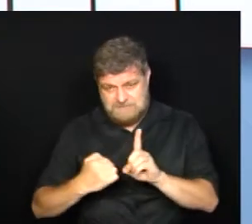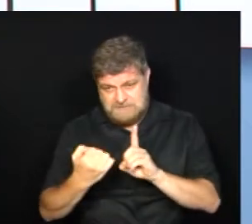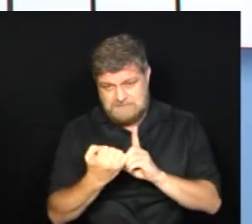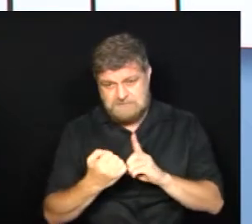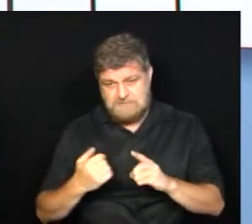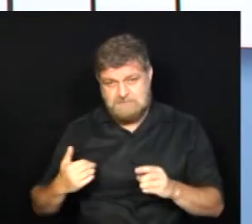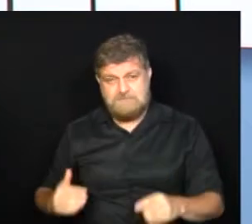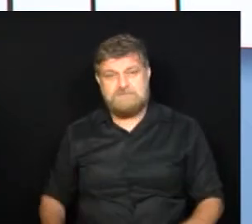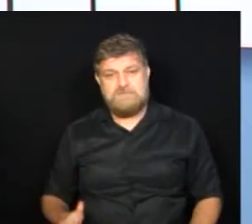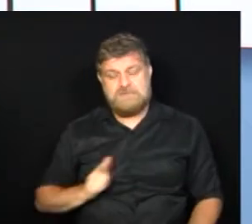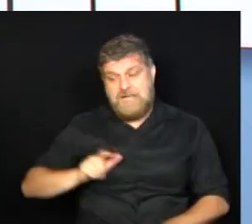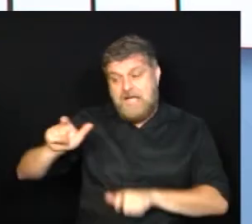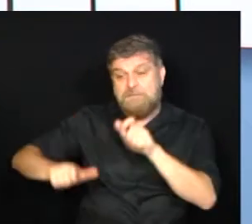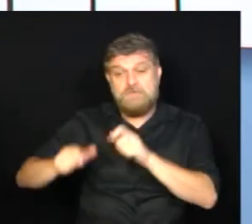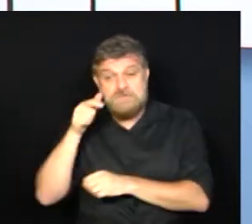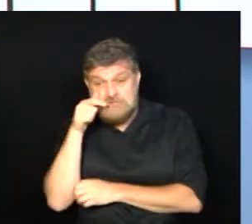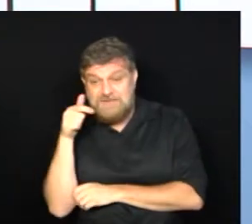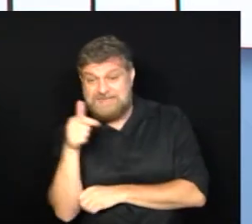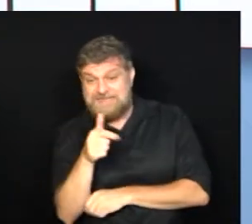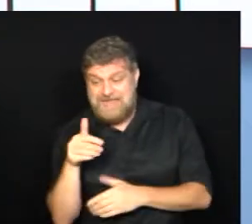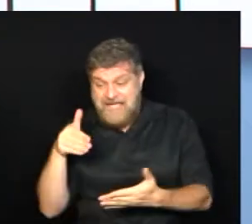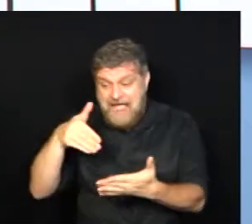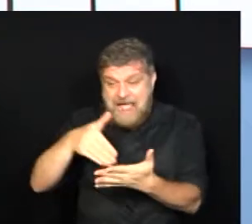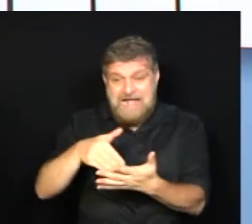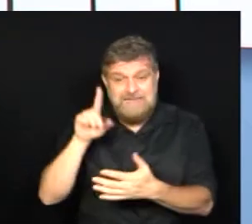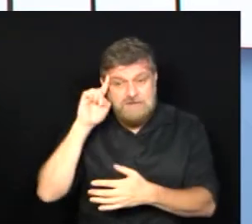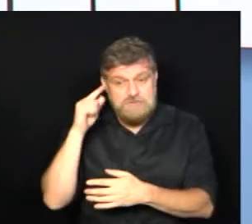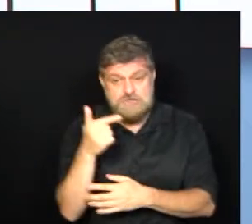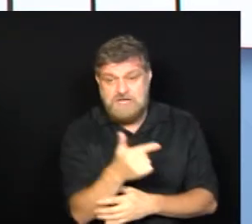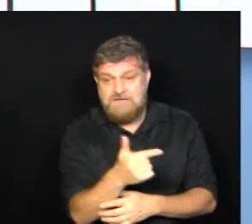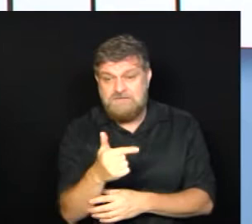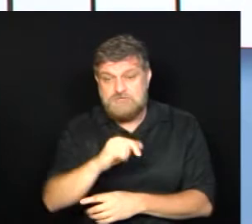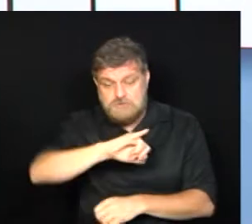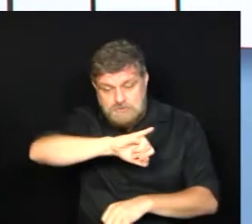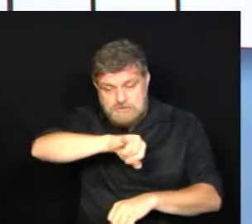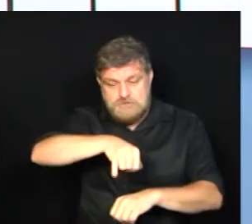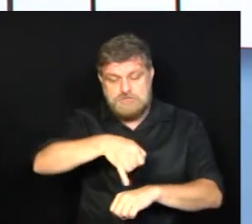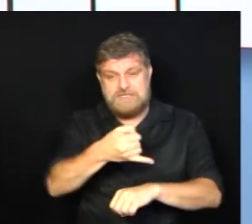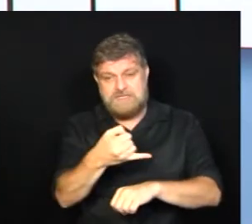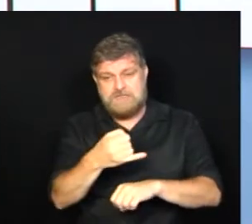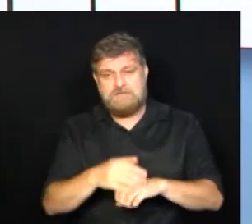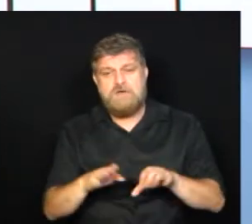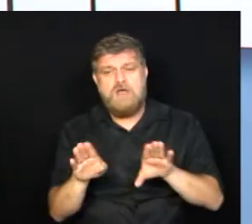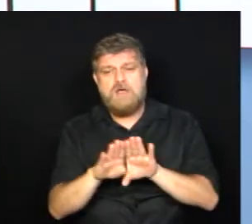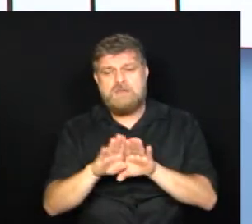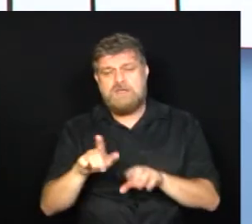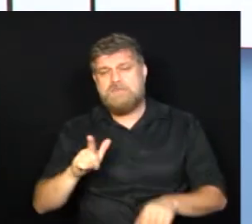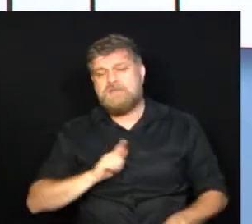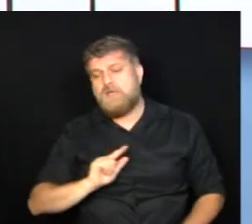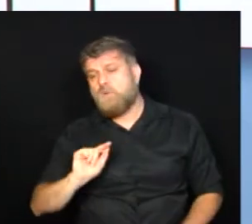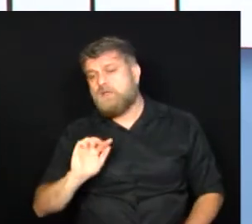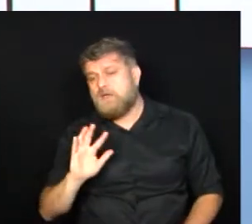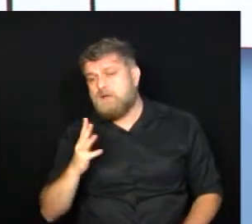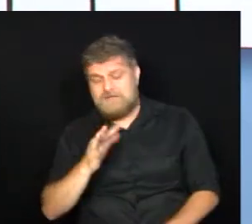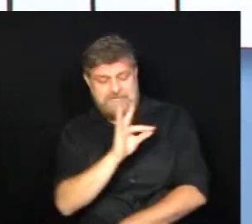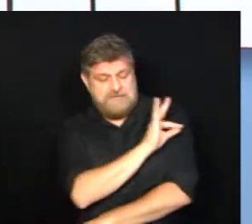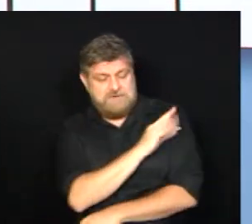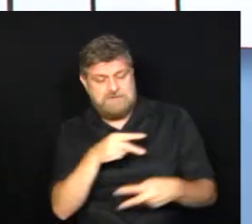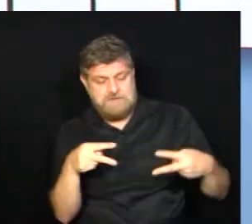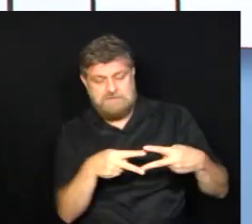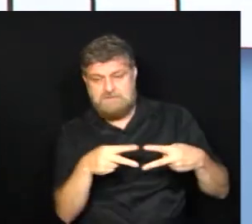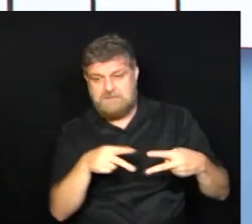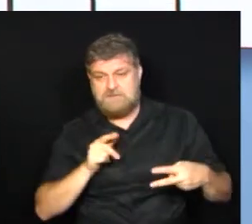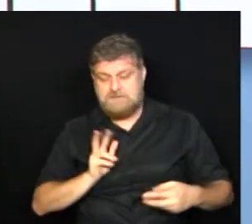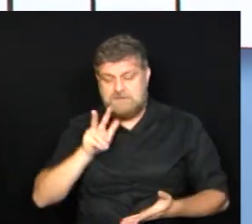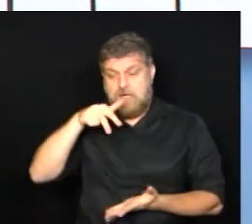aberto aos novos interessados até o dia 22 de janeiro. Também nós teremos lá na Prefeitura um plantão